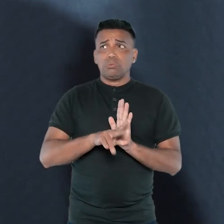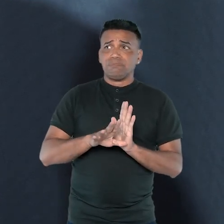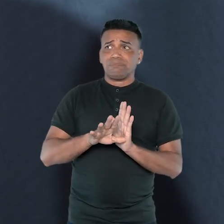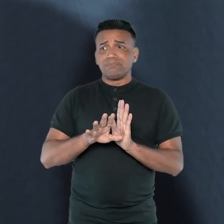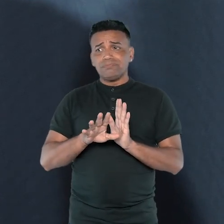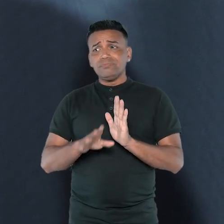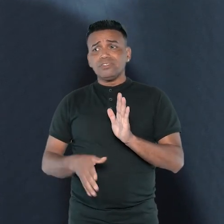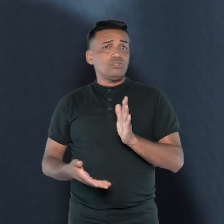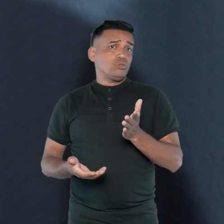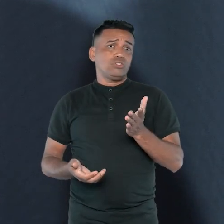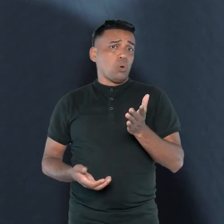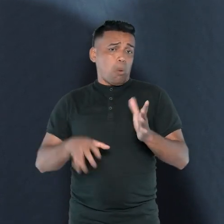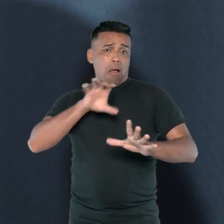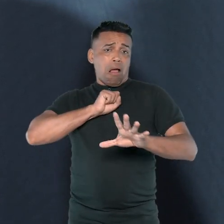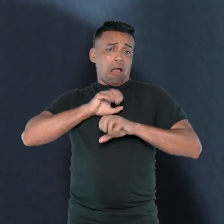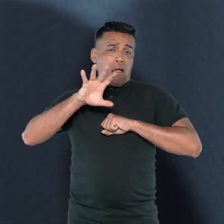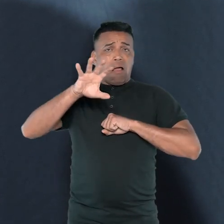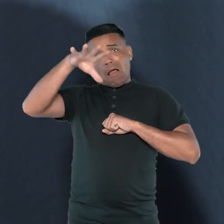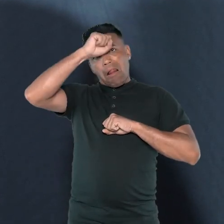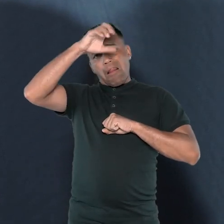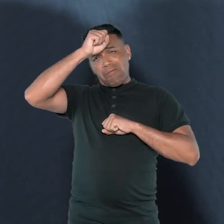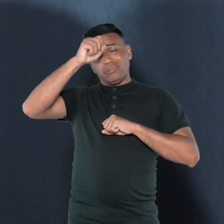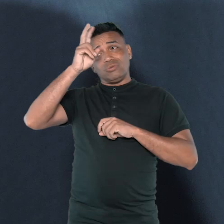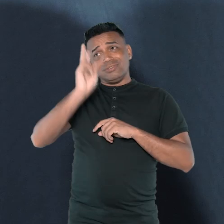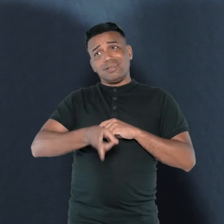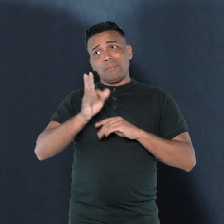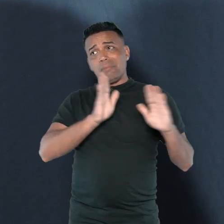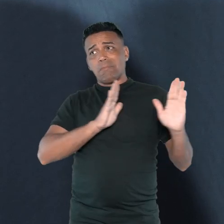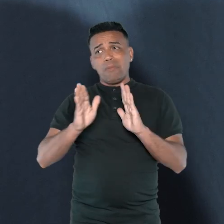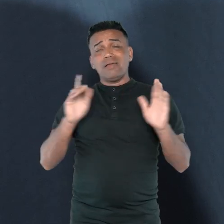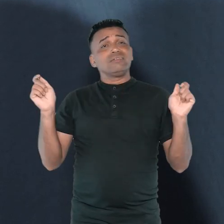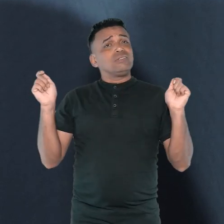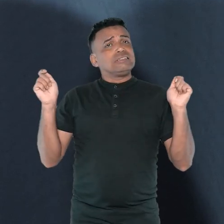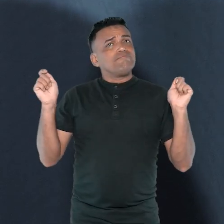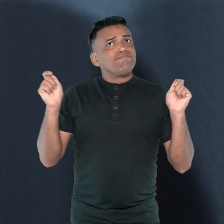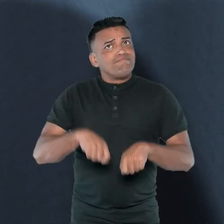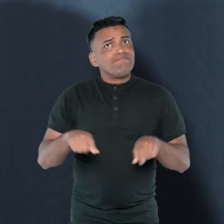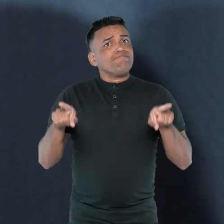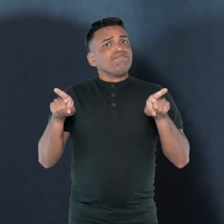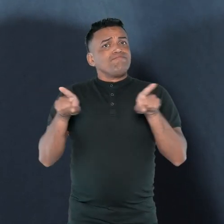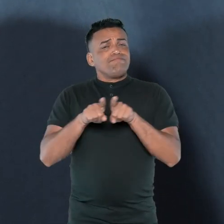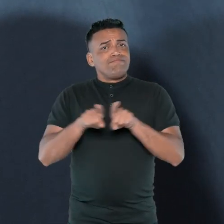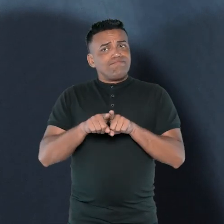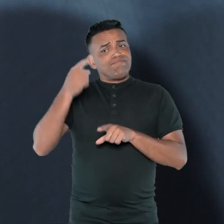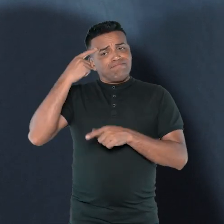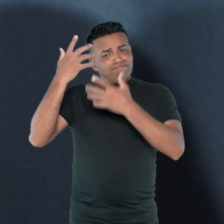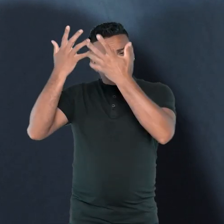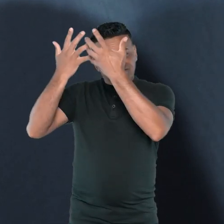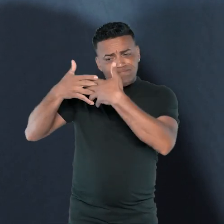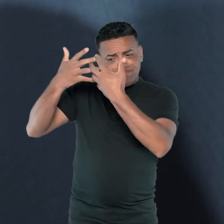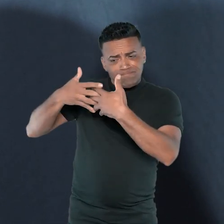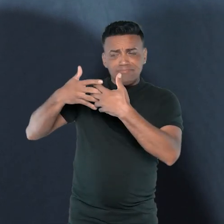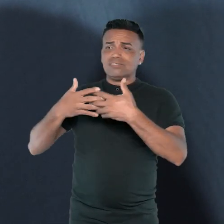da Constituição, né, a gente está sempre nesse momento possível também de repensar